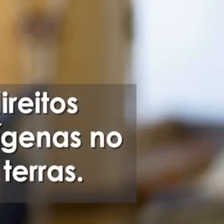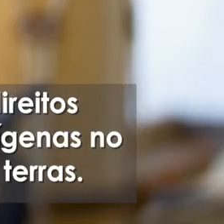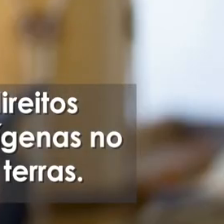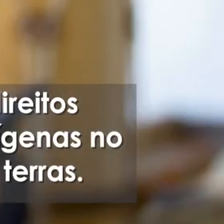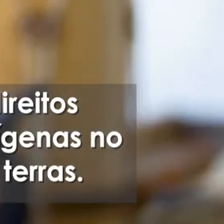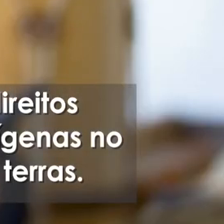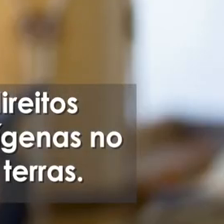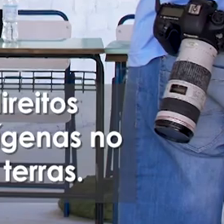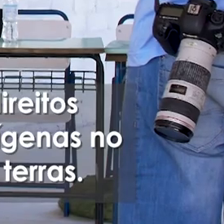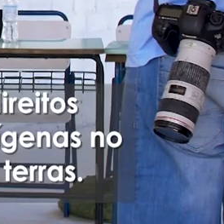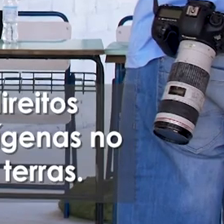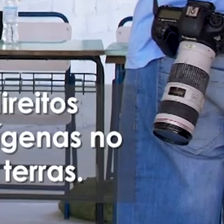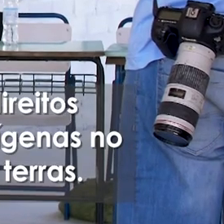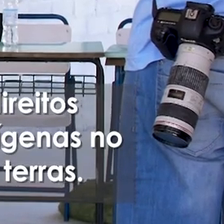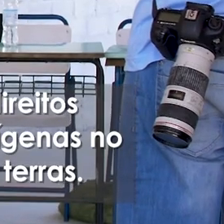anteriormente incapazes